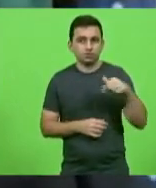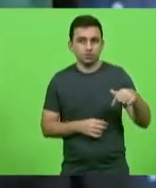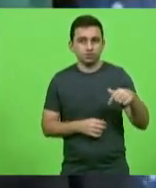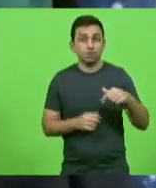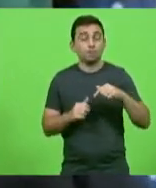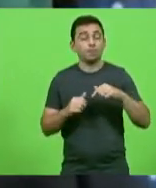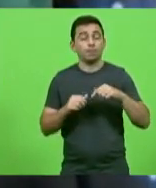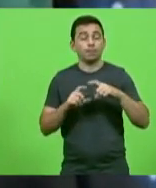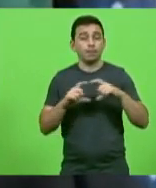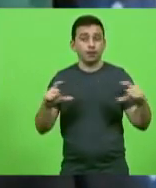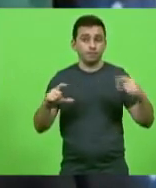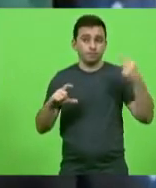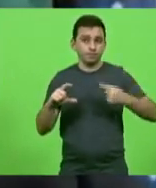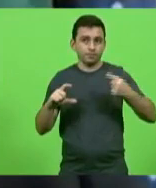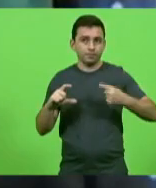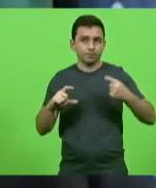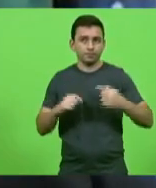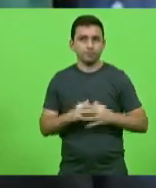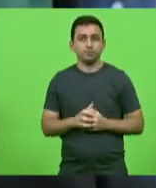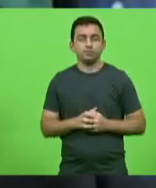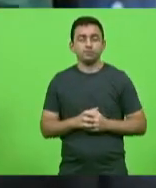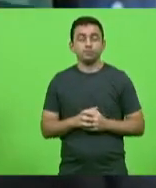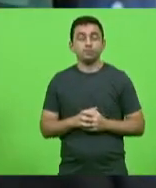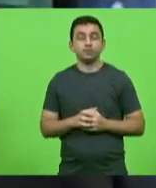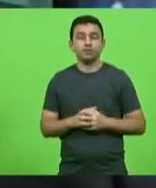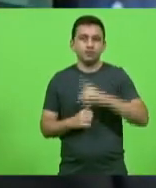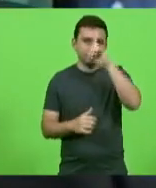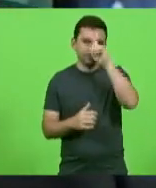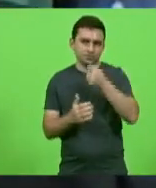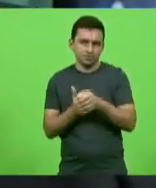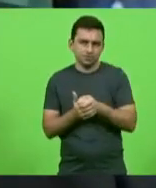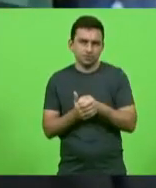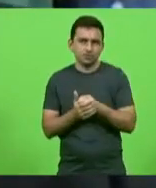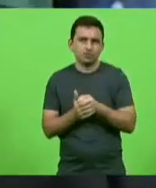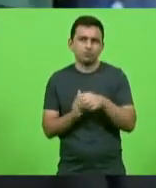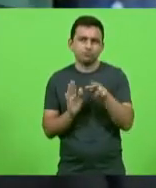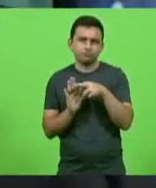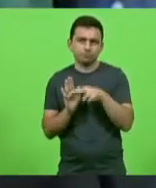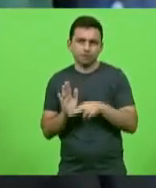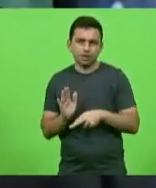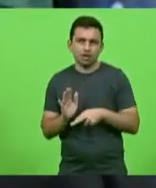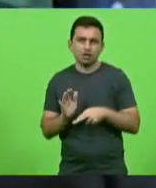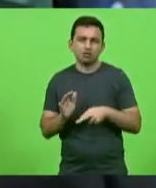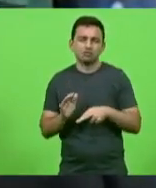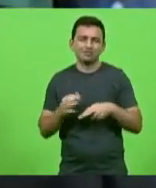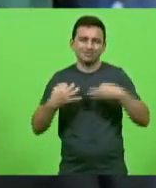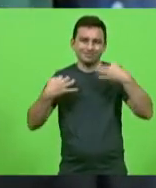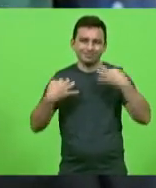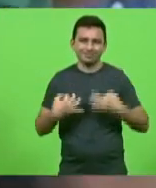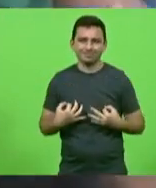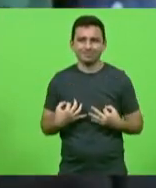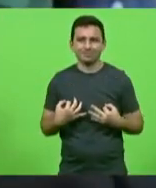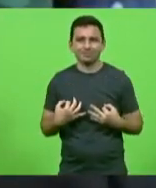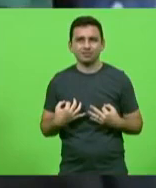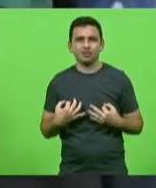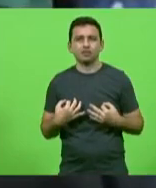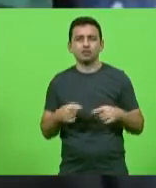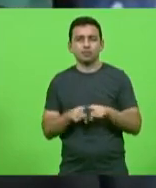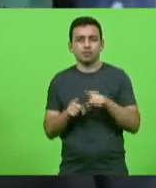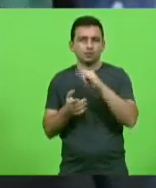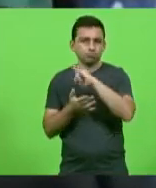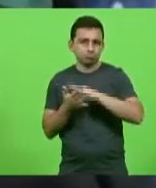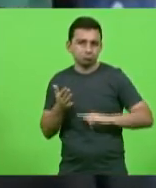ou falar primeiro e ele decisão sobre regularidade de combo ou validade ao contrato